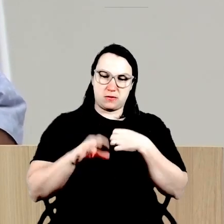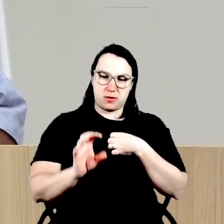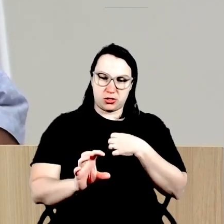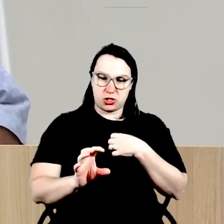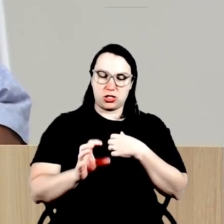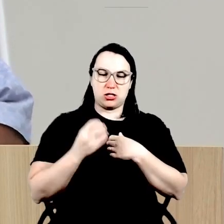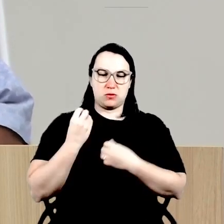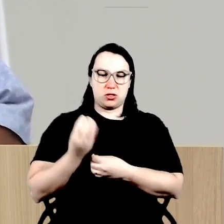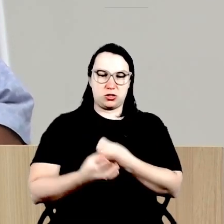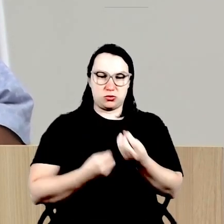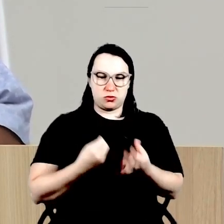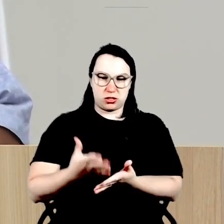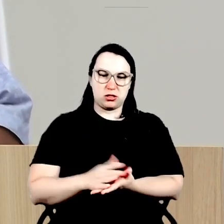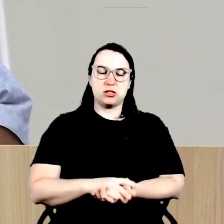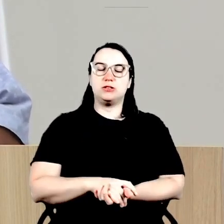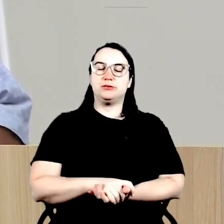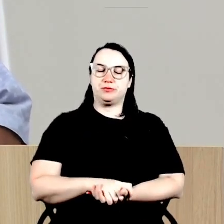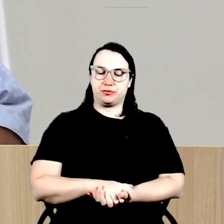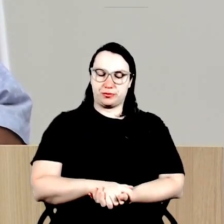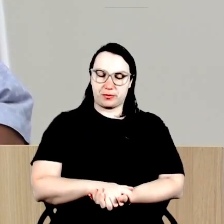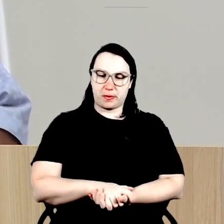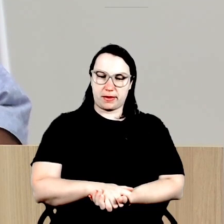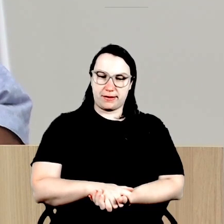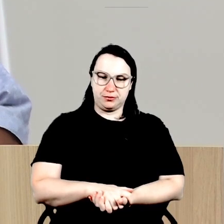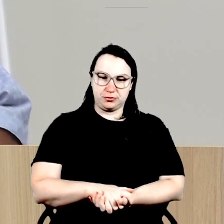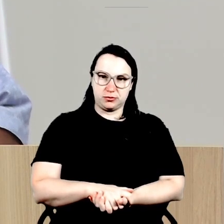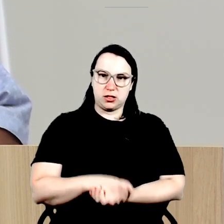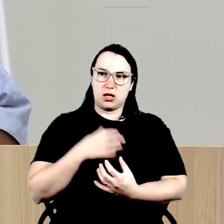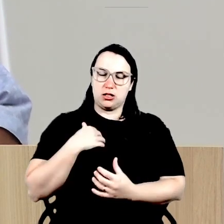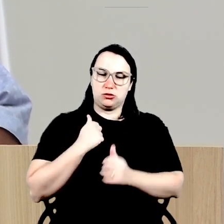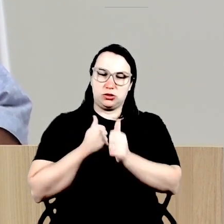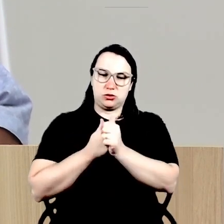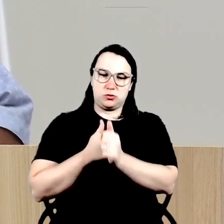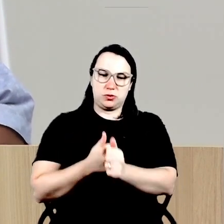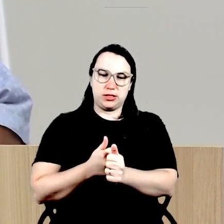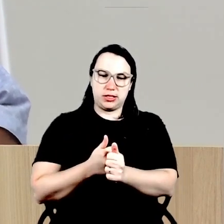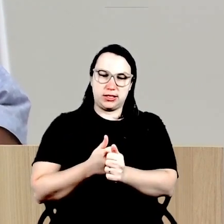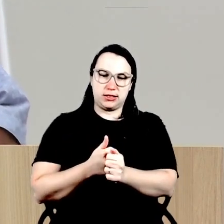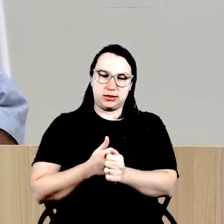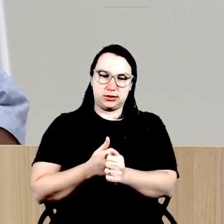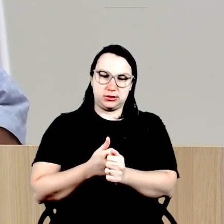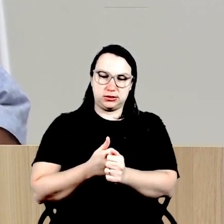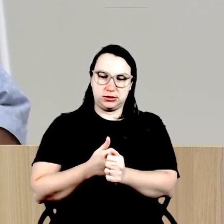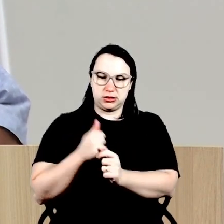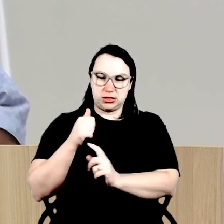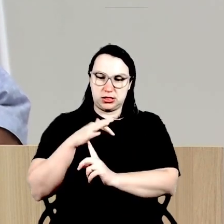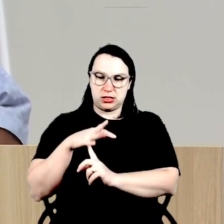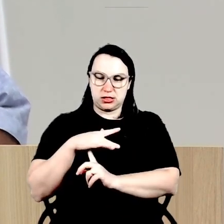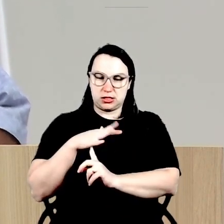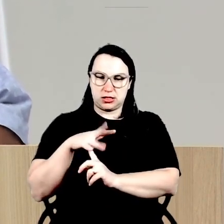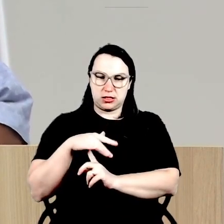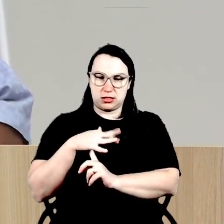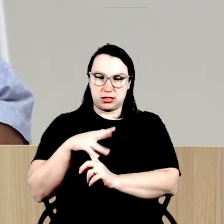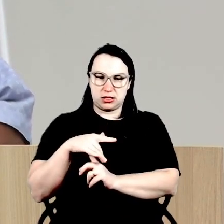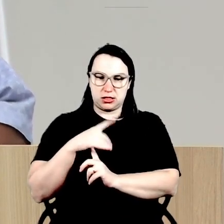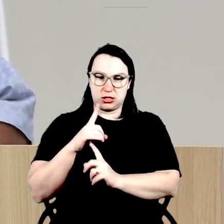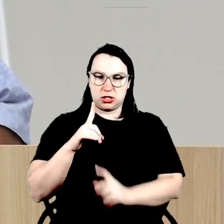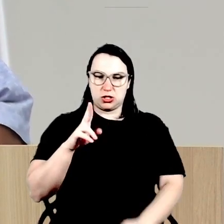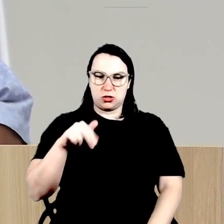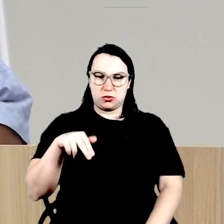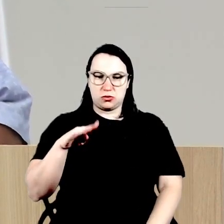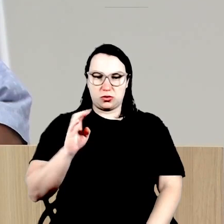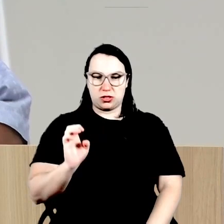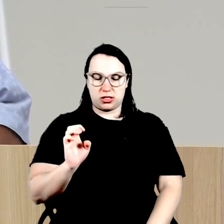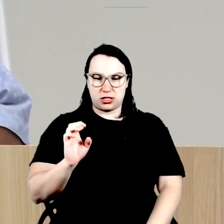que foram feita eh e esve acompanhando de perto ali na na praça do Praça do Caxias